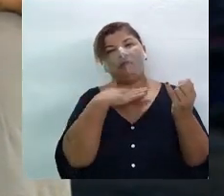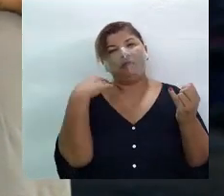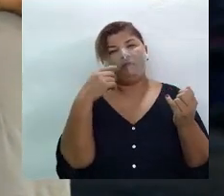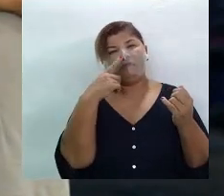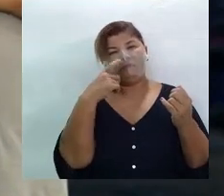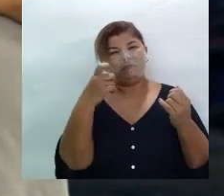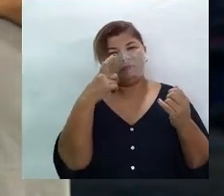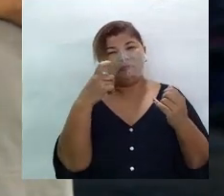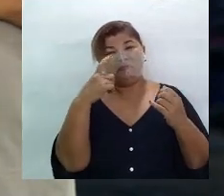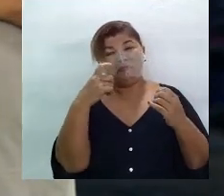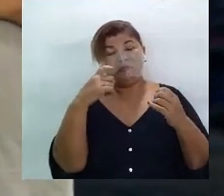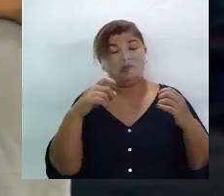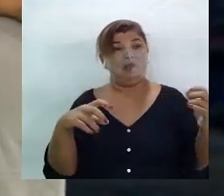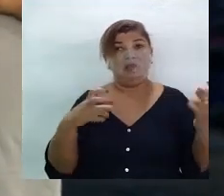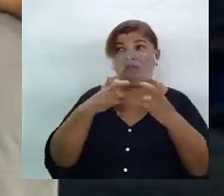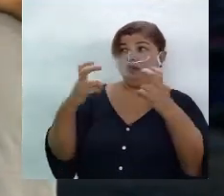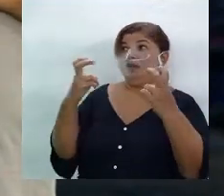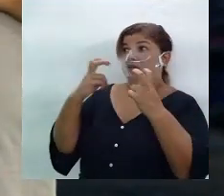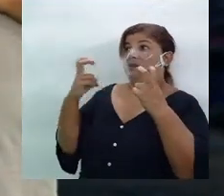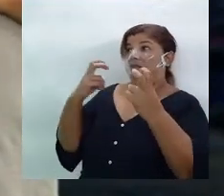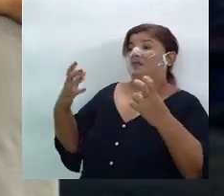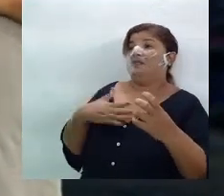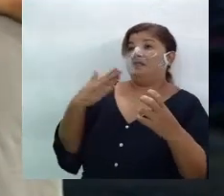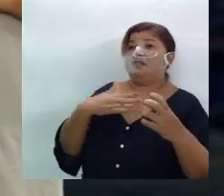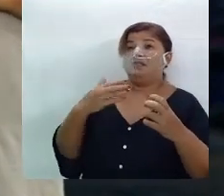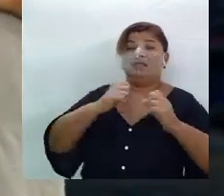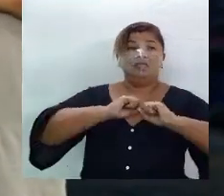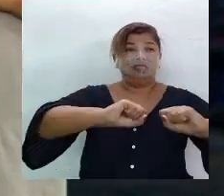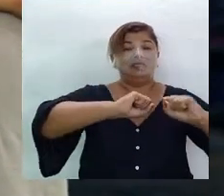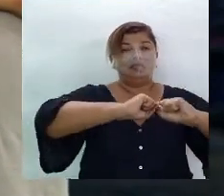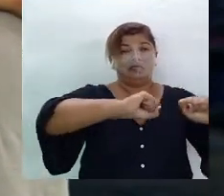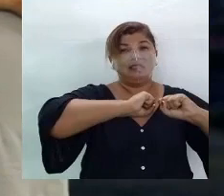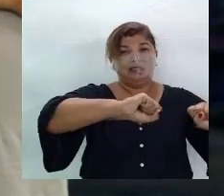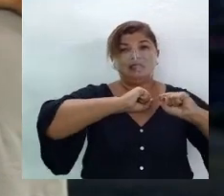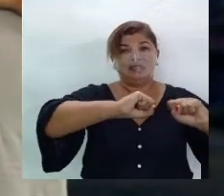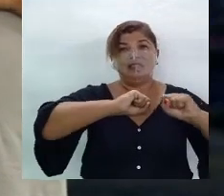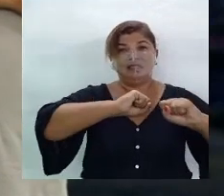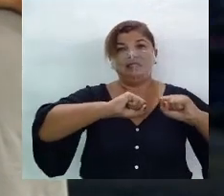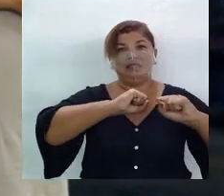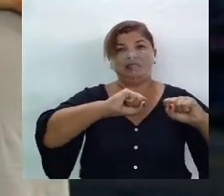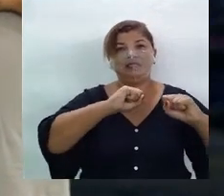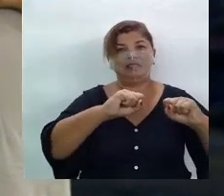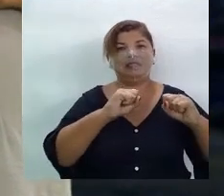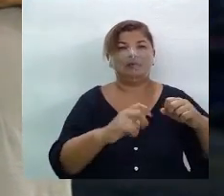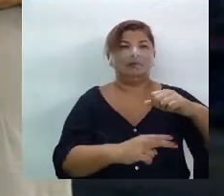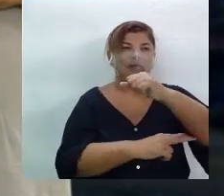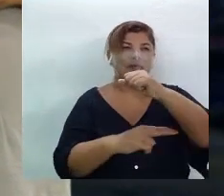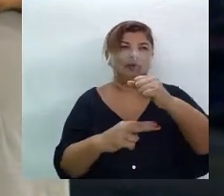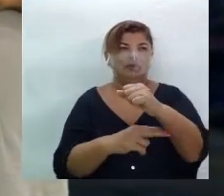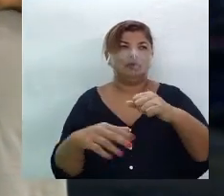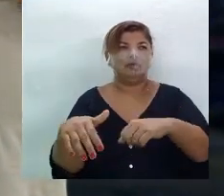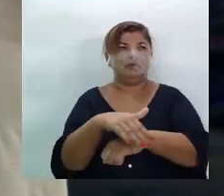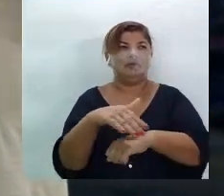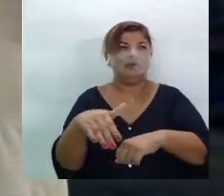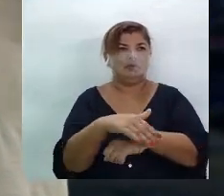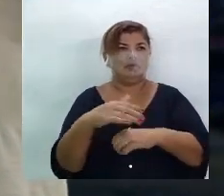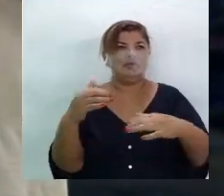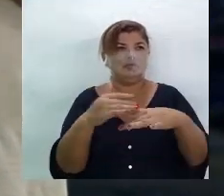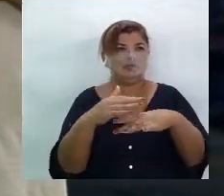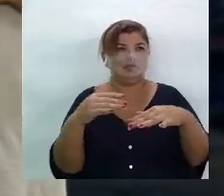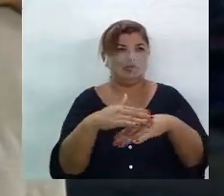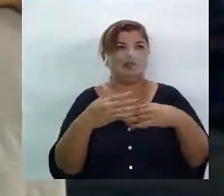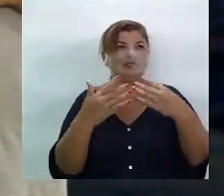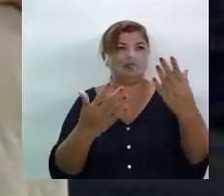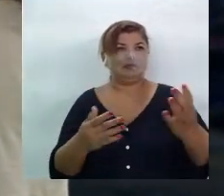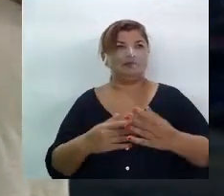aí a pessoa dá um grito, se assusta e começa a correr apavorada pelas pontes e ruas da nossa cidade. Tem